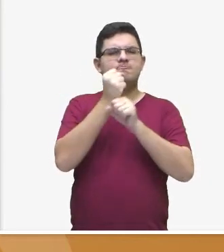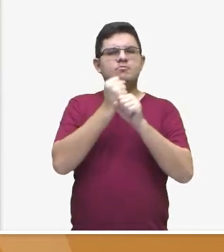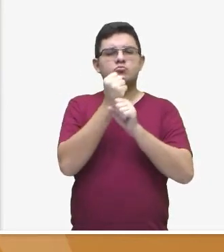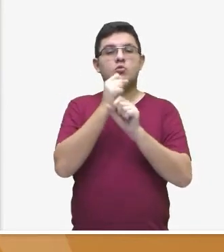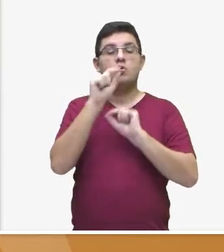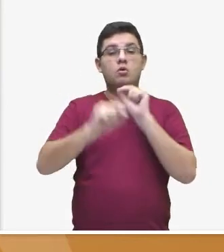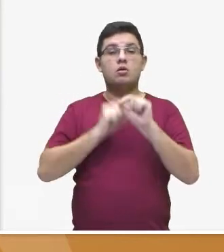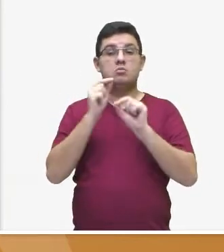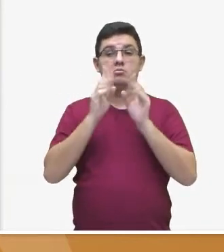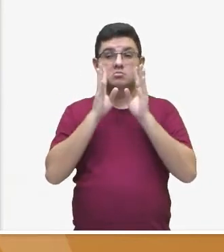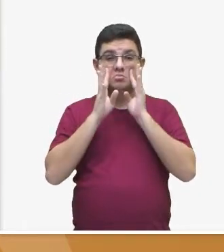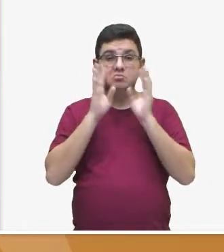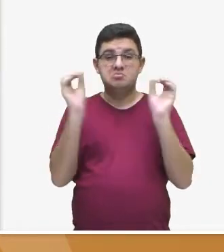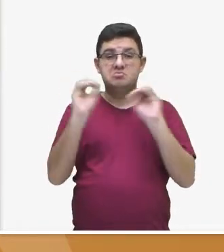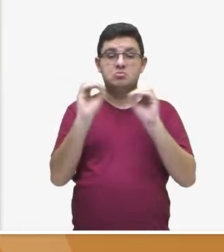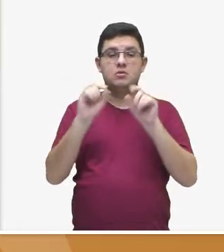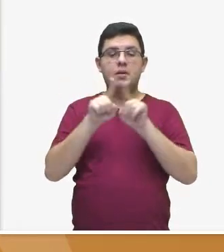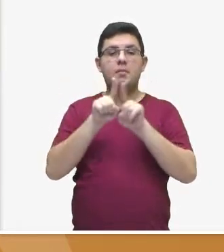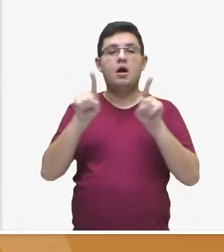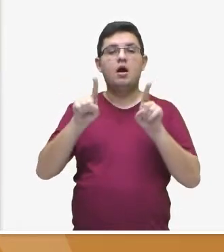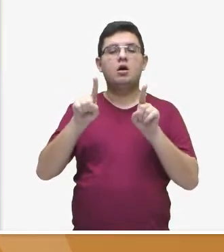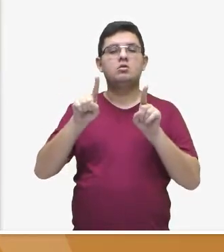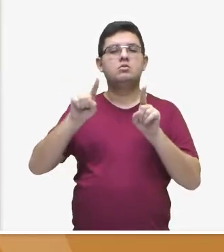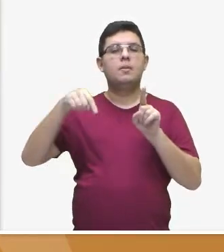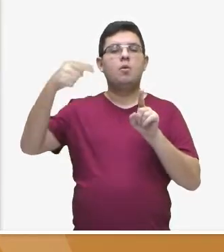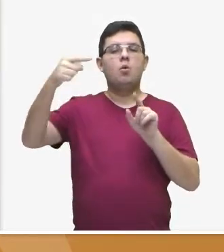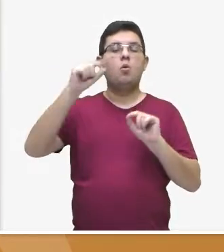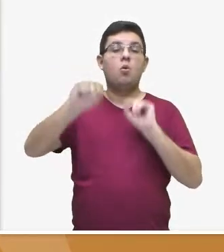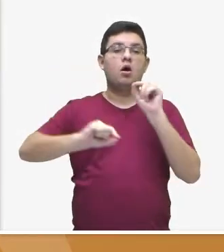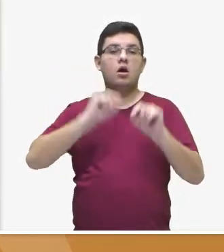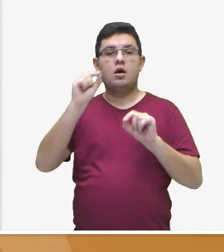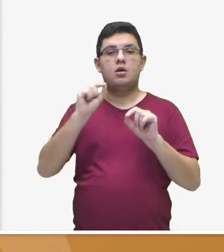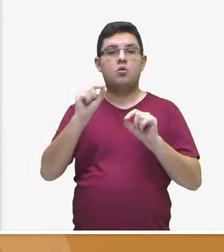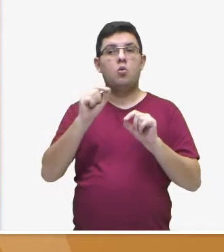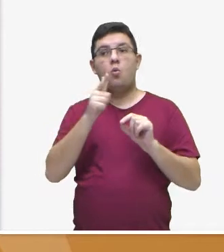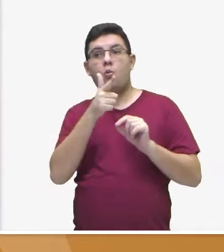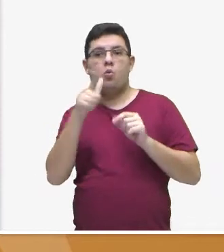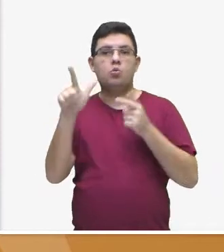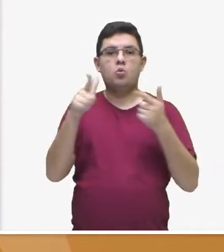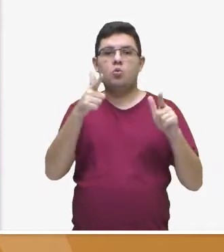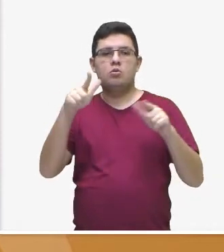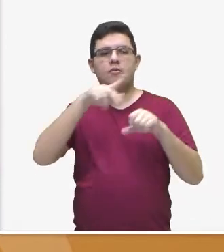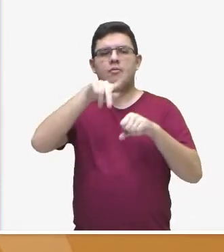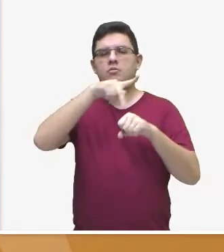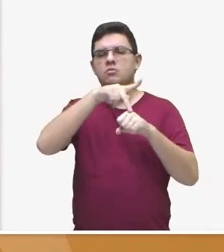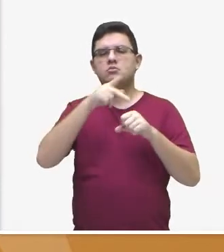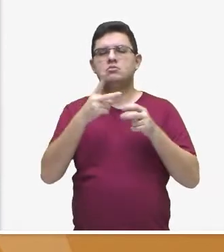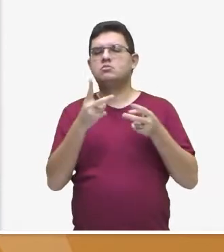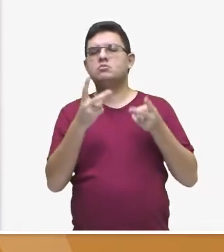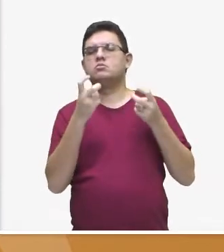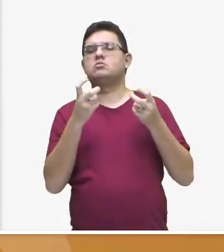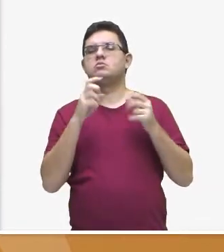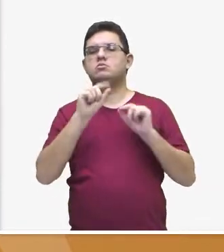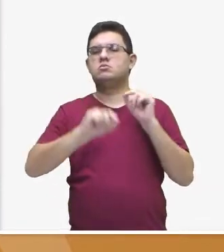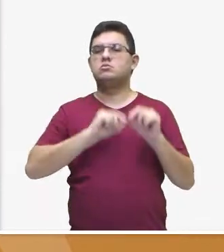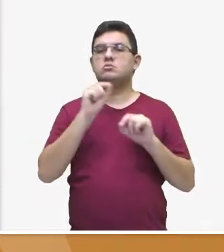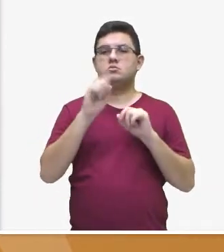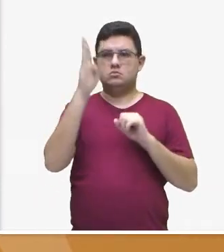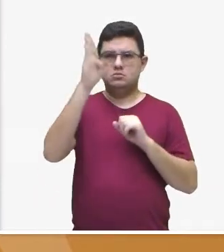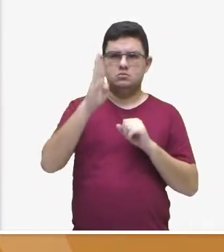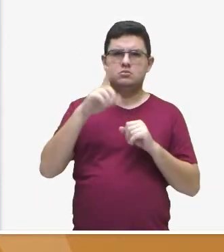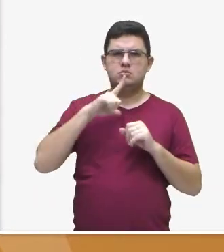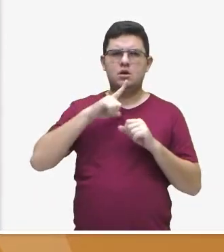para o território. Porém, outras nações começaram a perceber que aqui, né, tinha esse território todo aí,